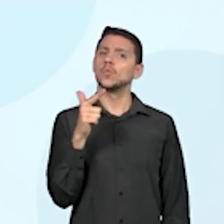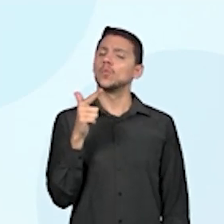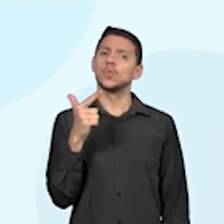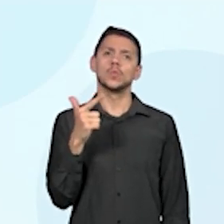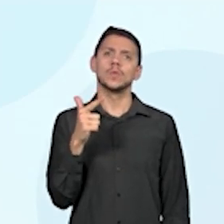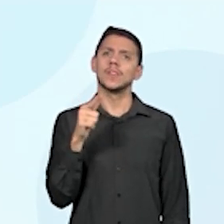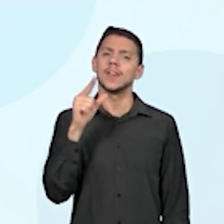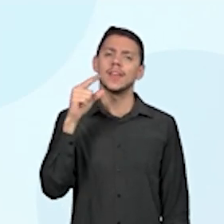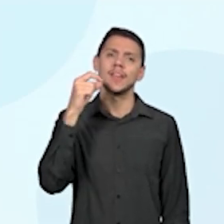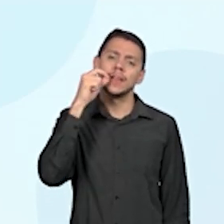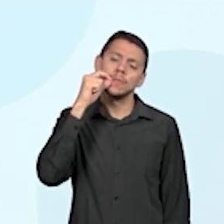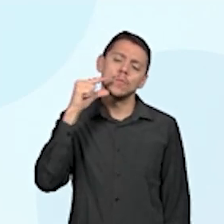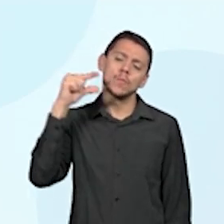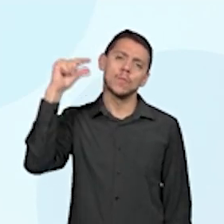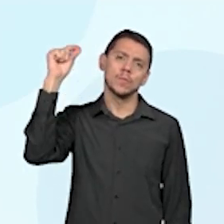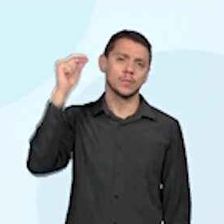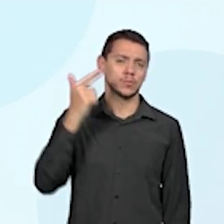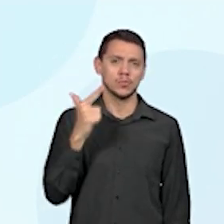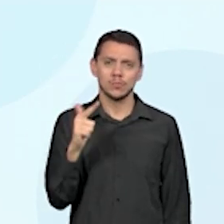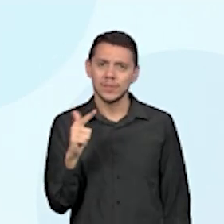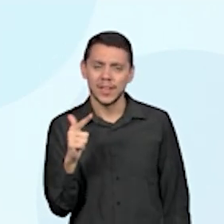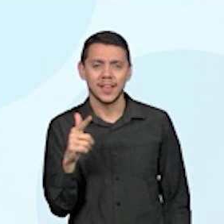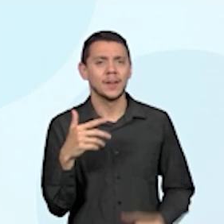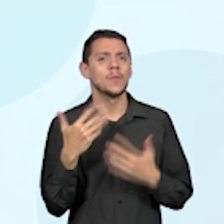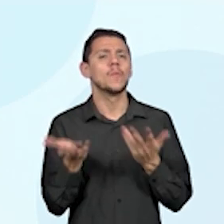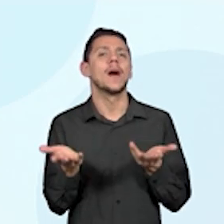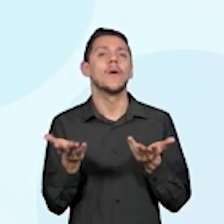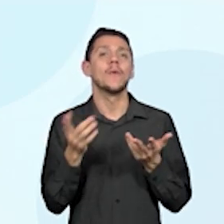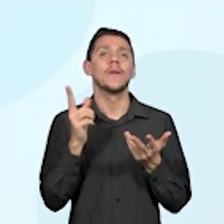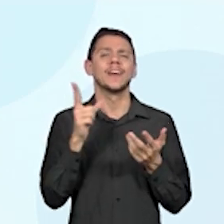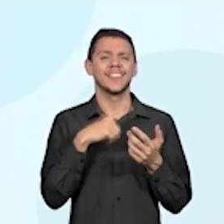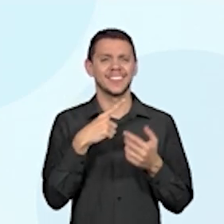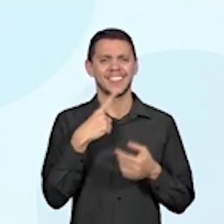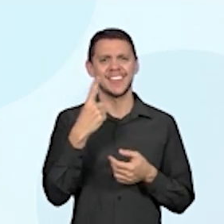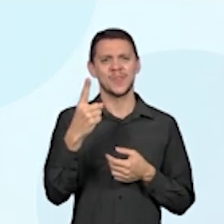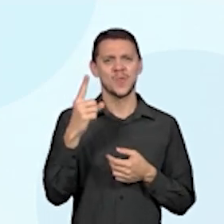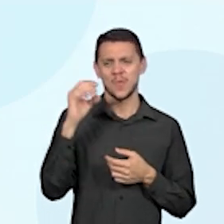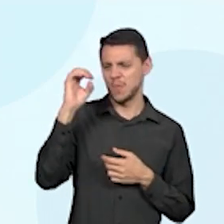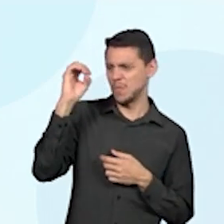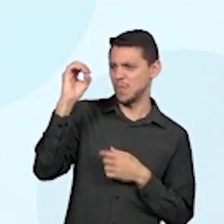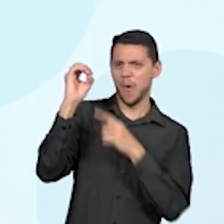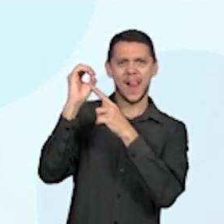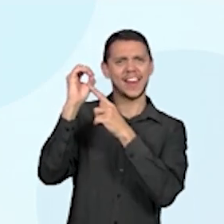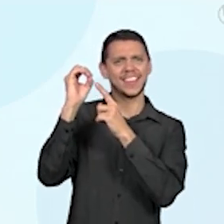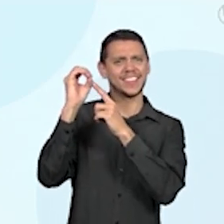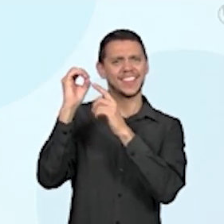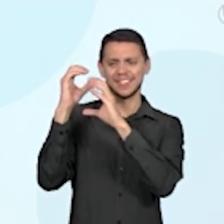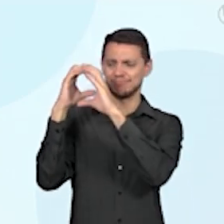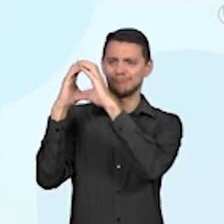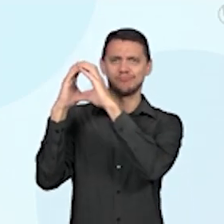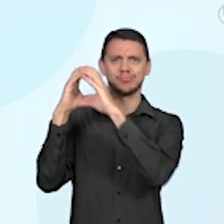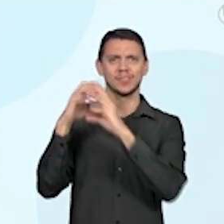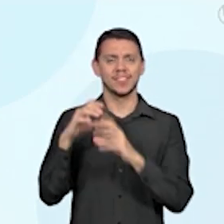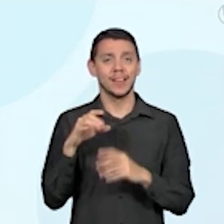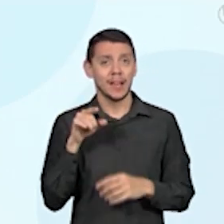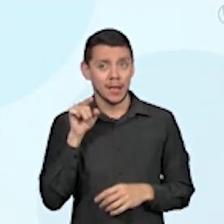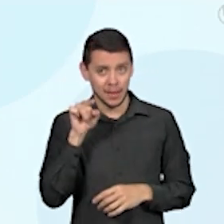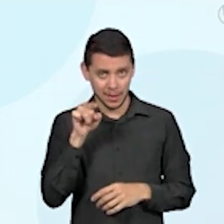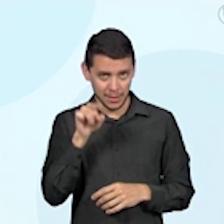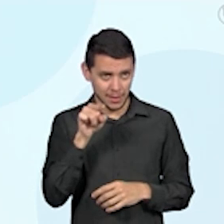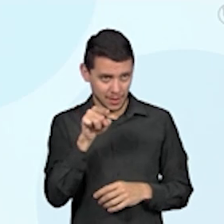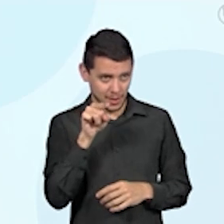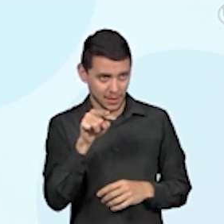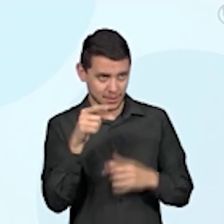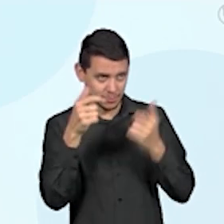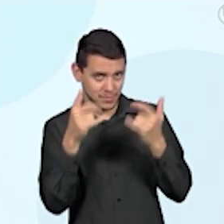esse último balão, ele não tem a pontinha, ele tem uma bolinha. Pois é, esse balão aqui está falando, não é? Isso. Ó, ele